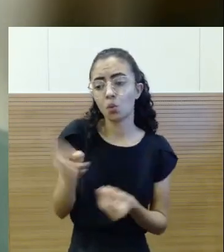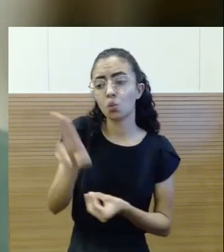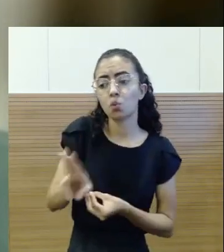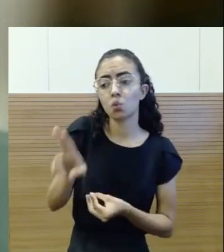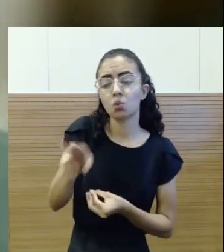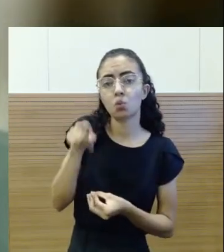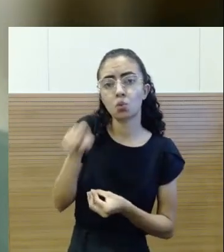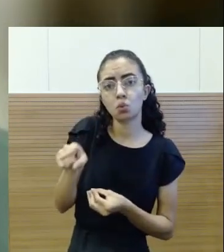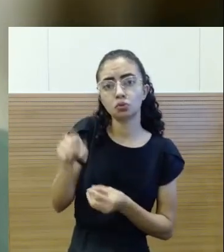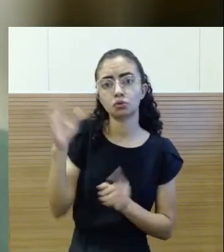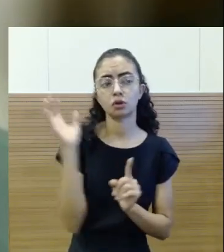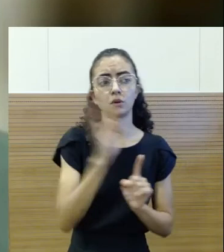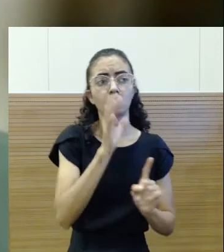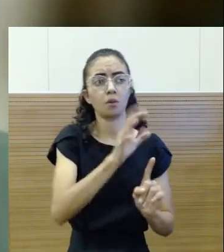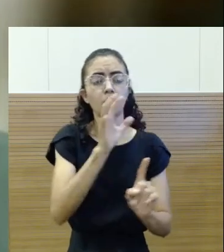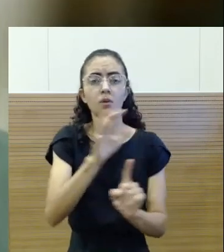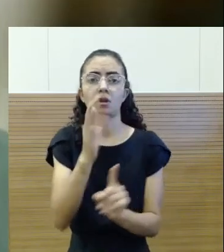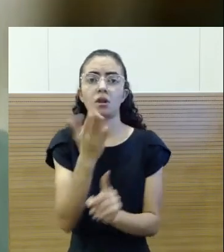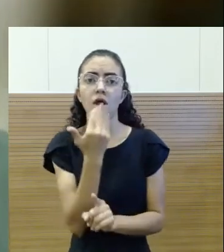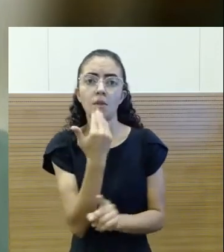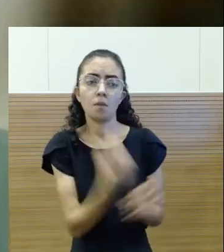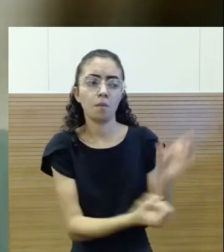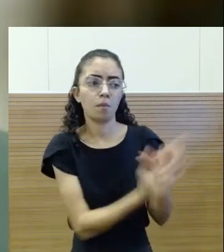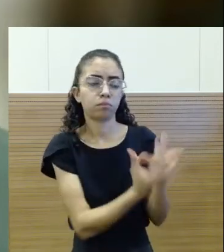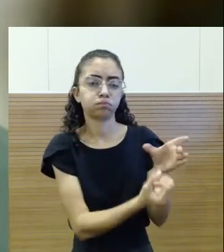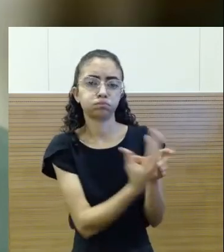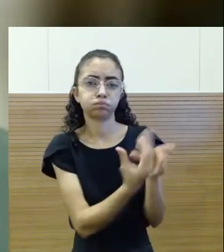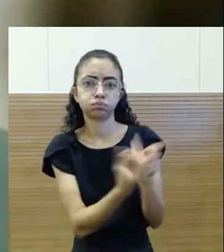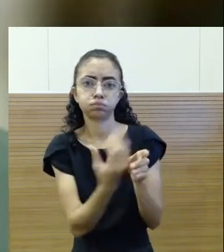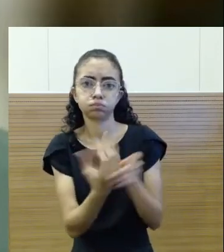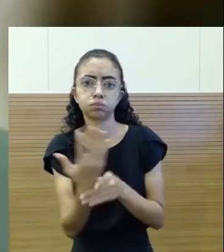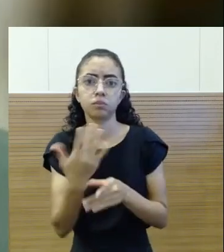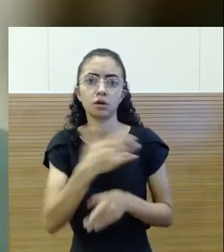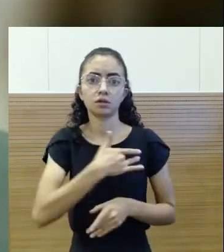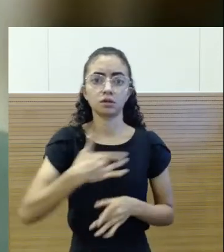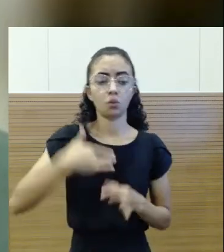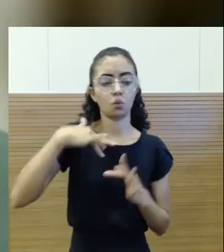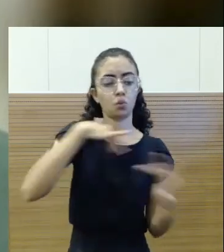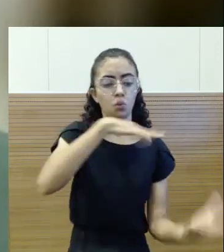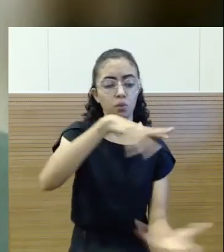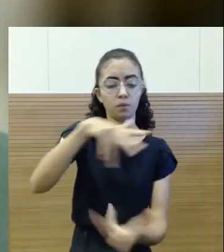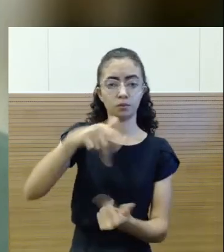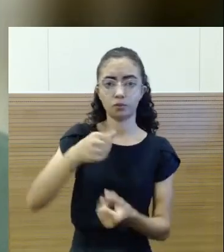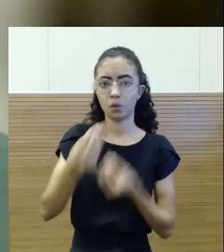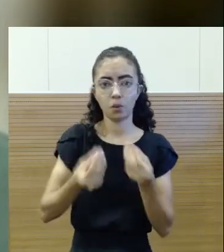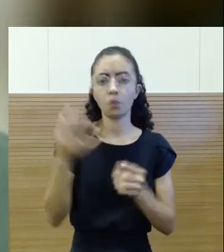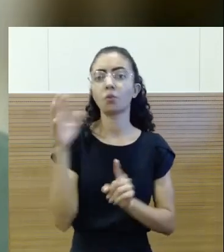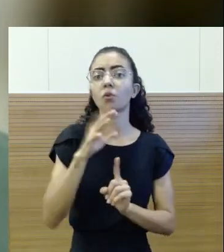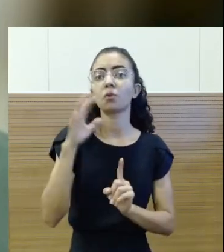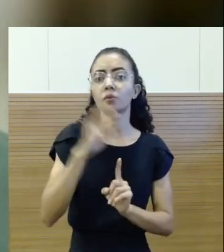alimentos na saúde global, a gente pode fazer uma rodada. Obrigada.